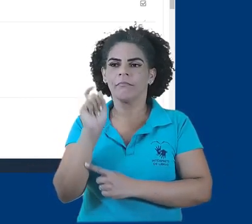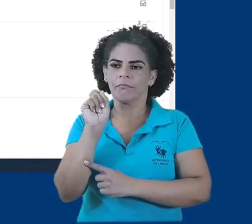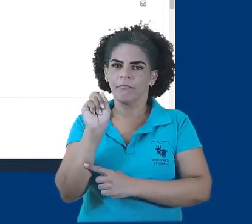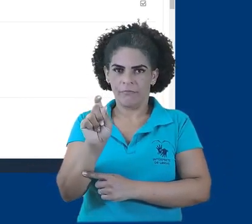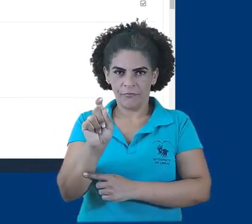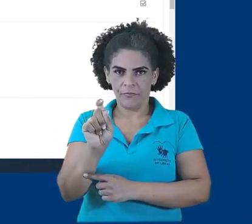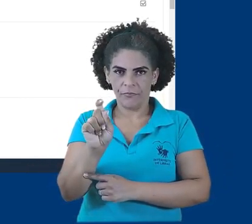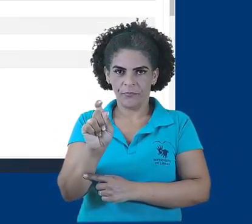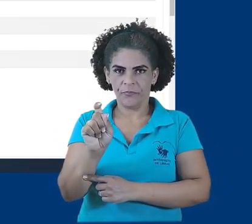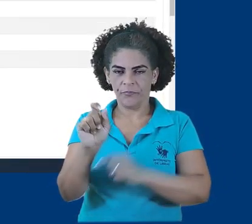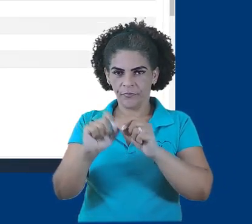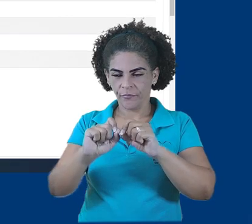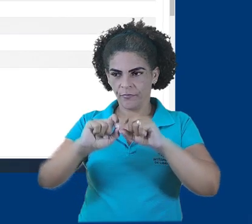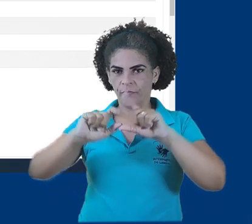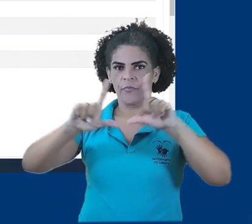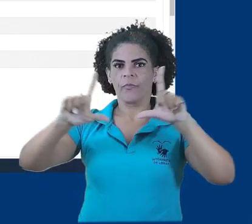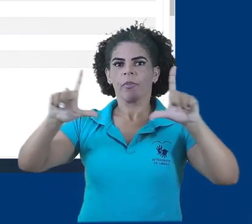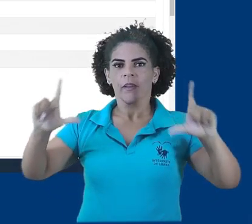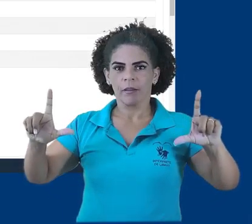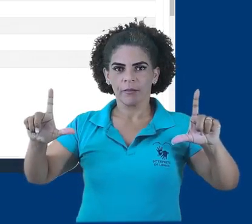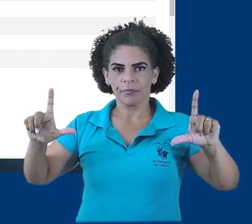sobre el